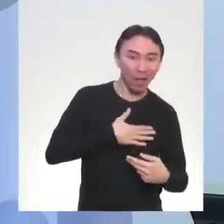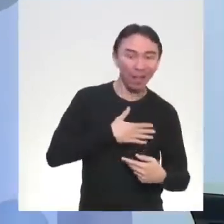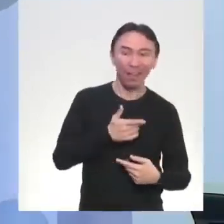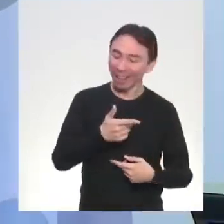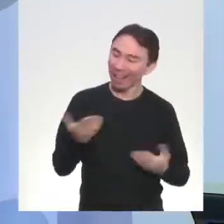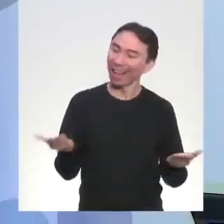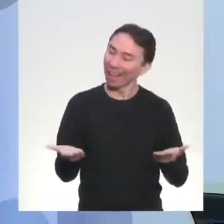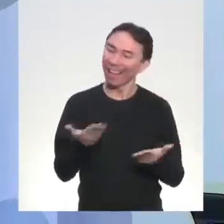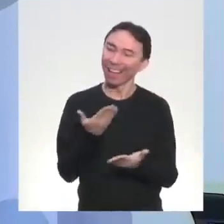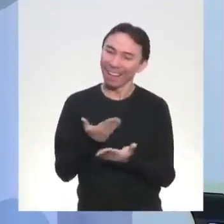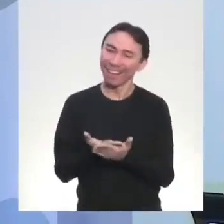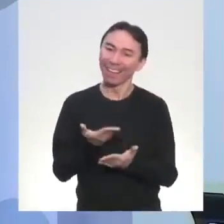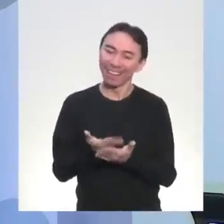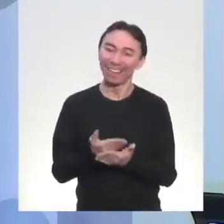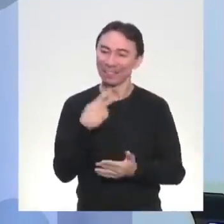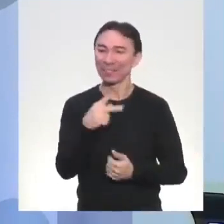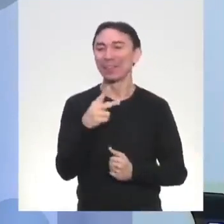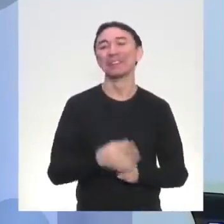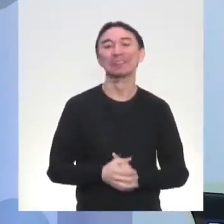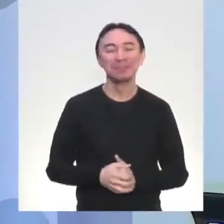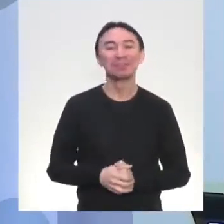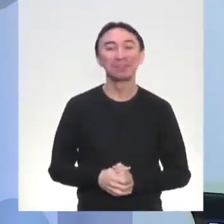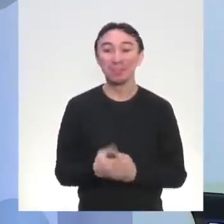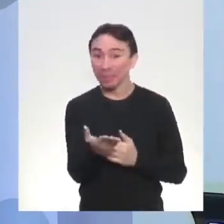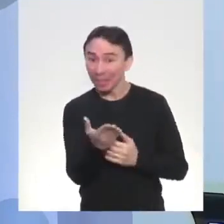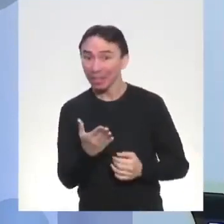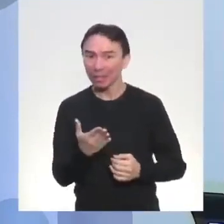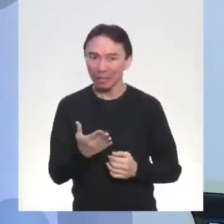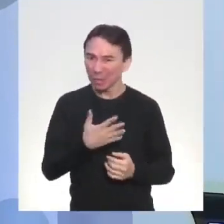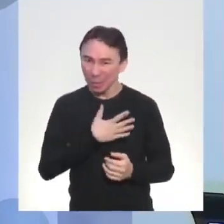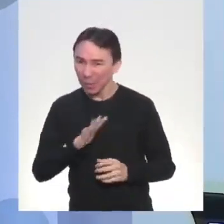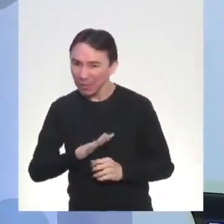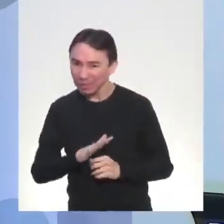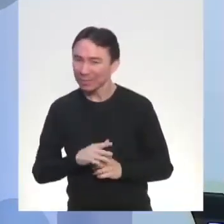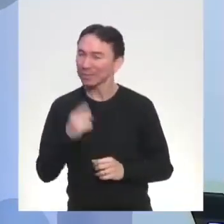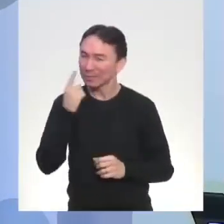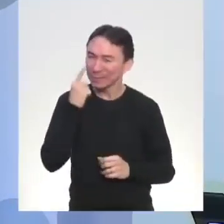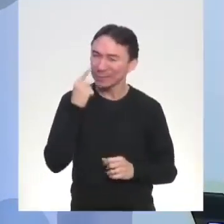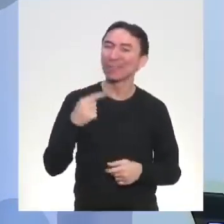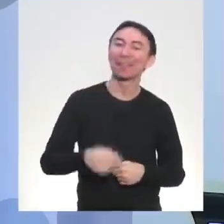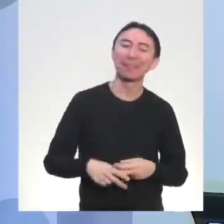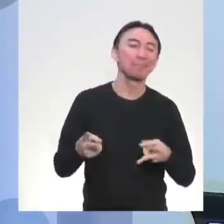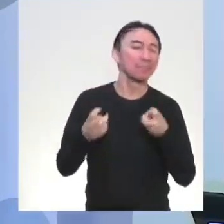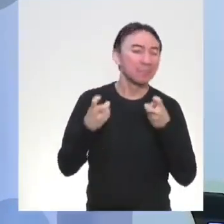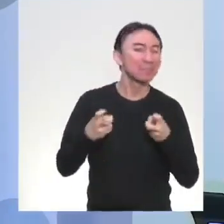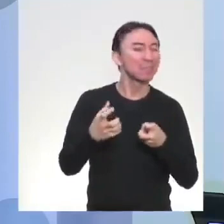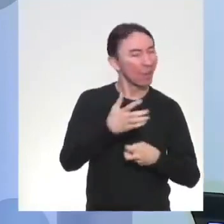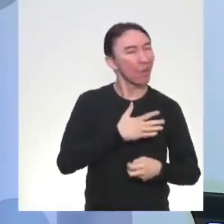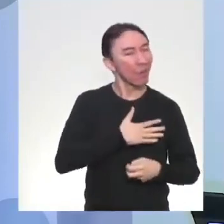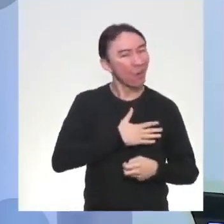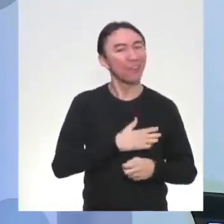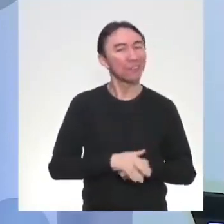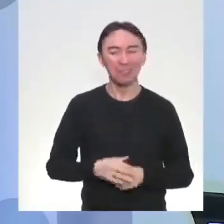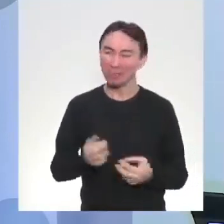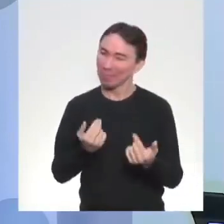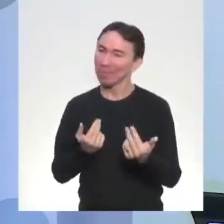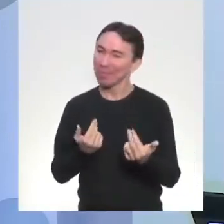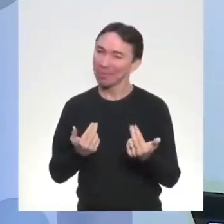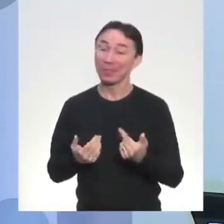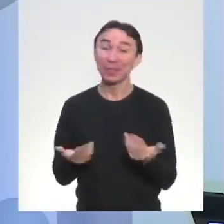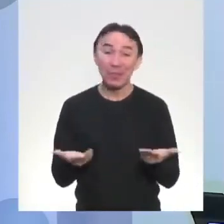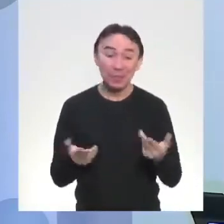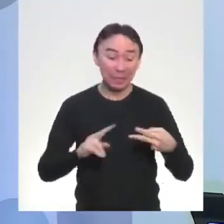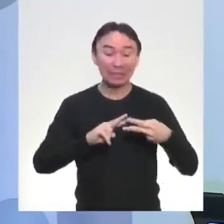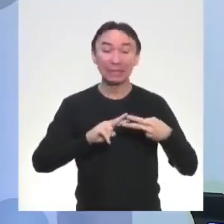se você tinha dúvida se gosta ou não, você vai perceber que você gosta muito de geometria, assim como eu gosto. E para curtir essa geometria nessa